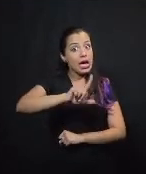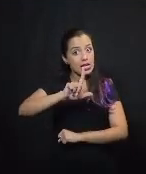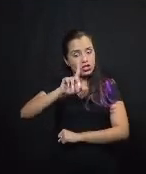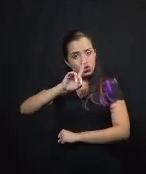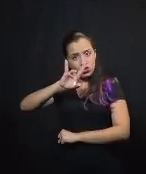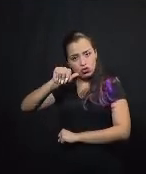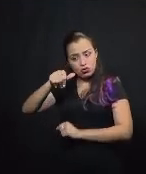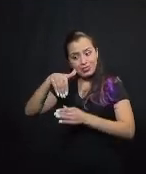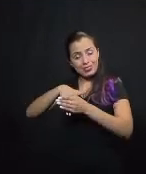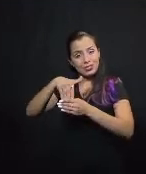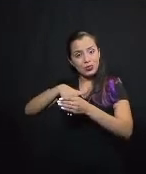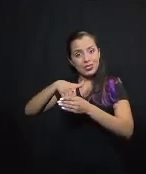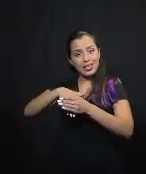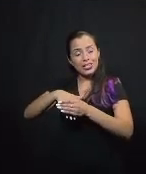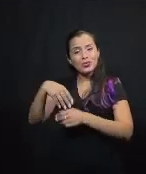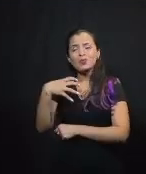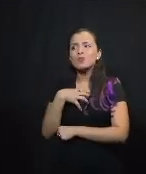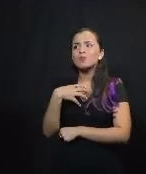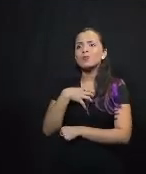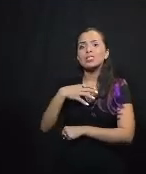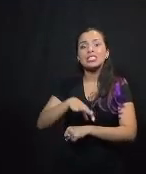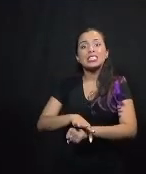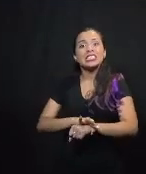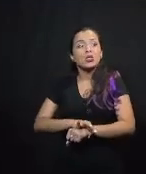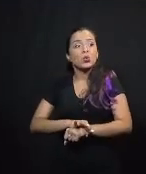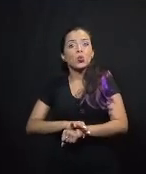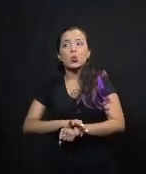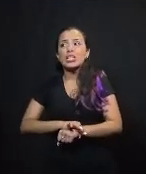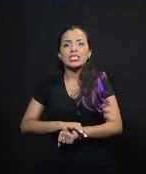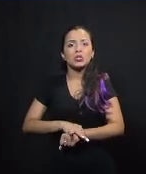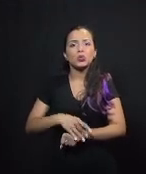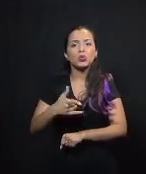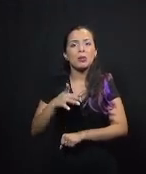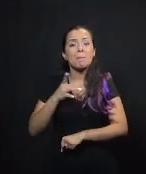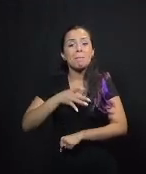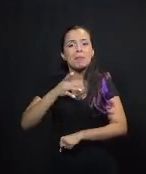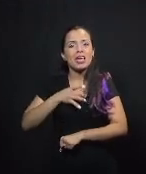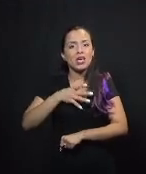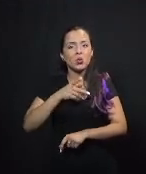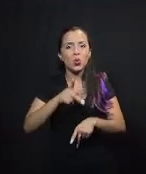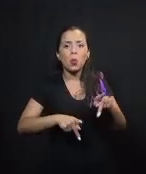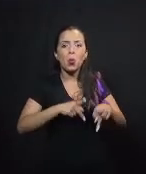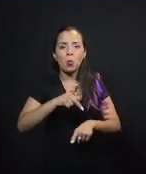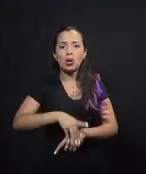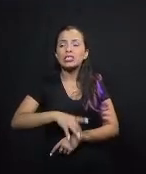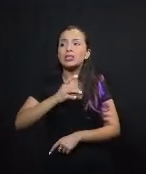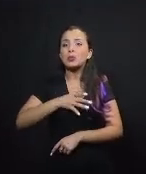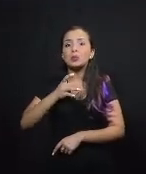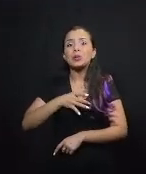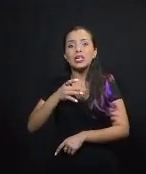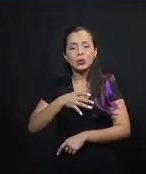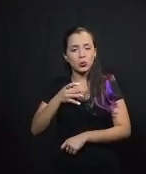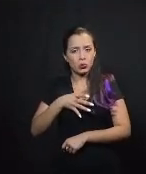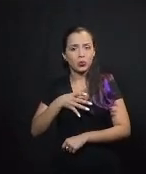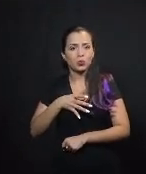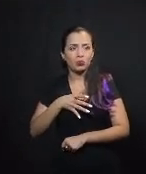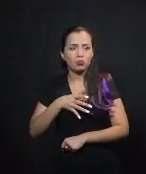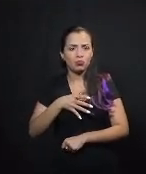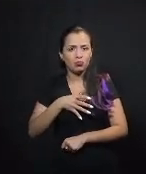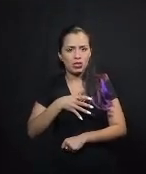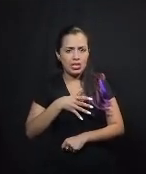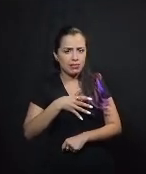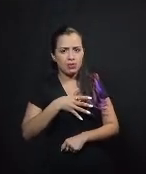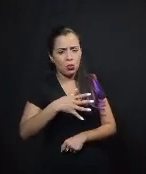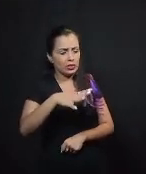de insegurança, o sentimento de medo da população brasileira, já agora não só das